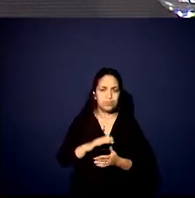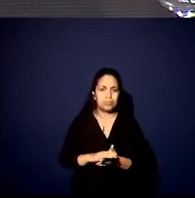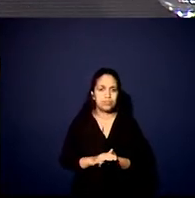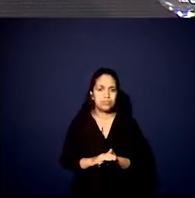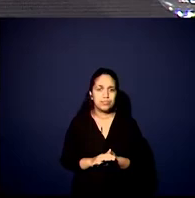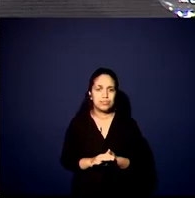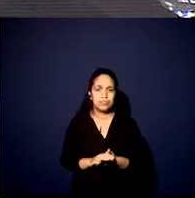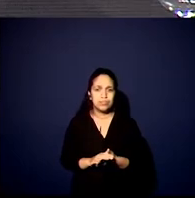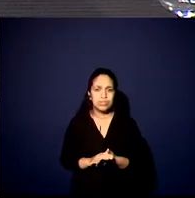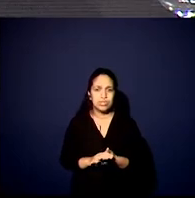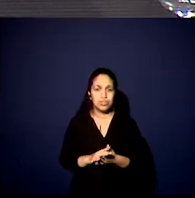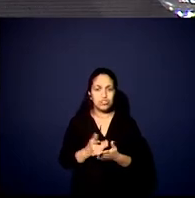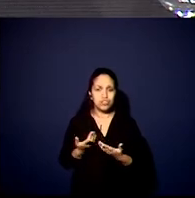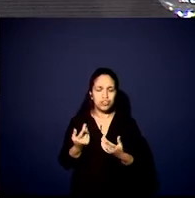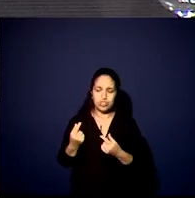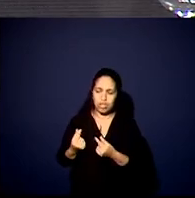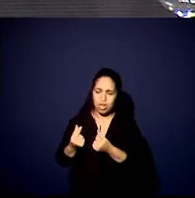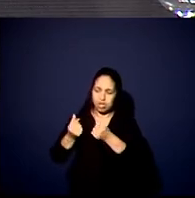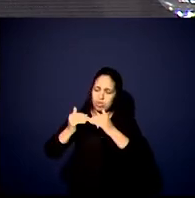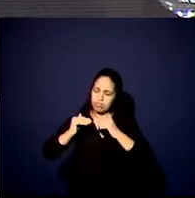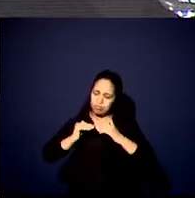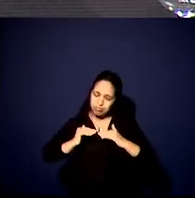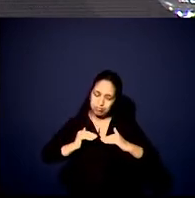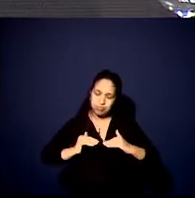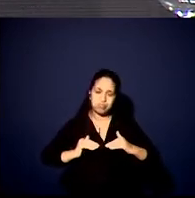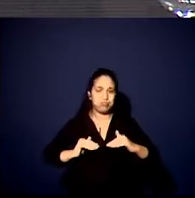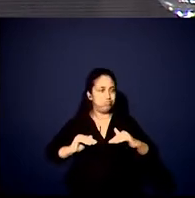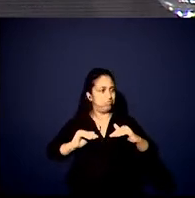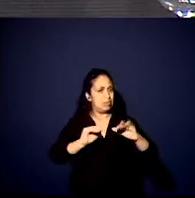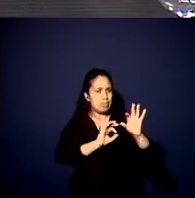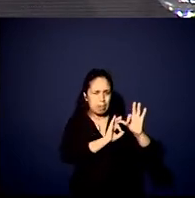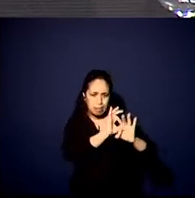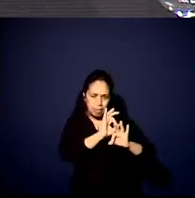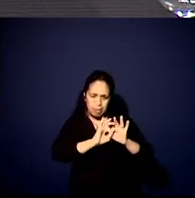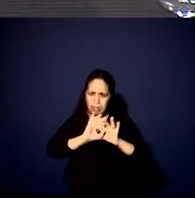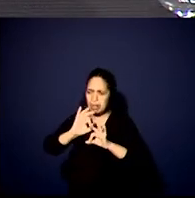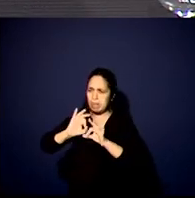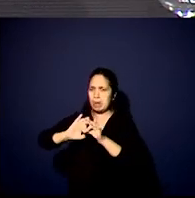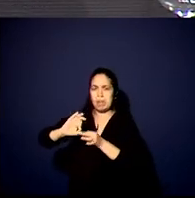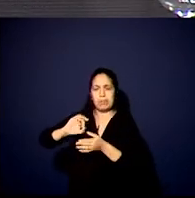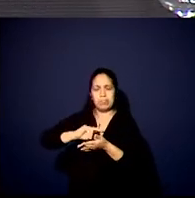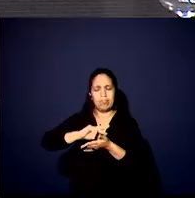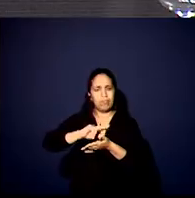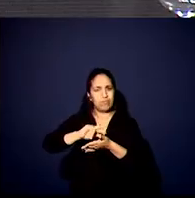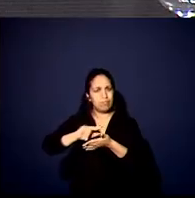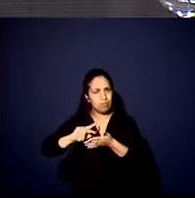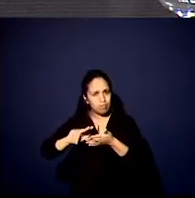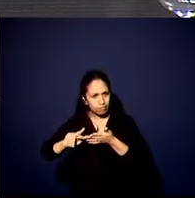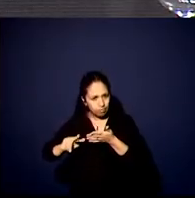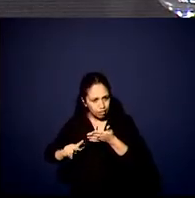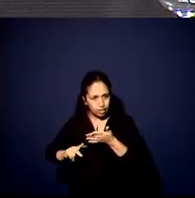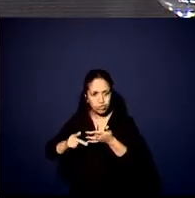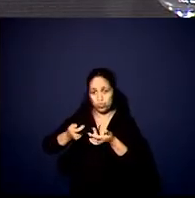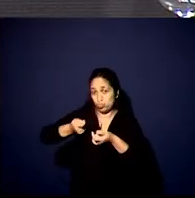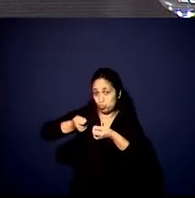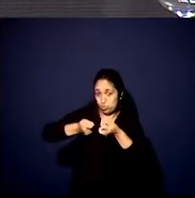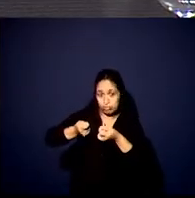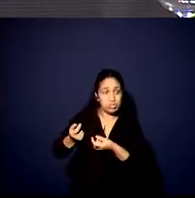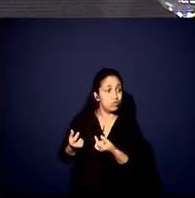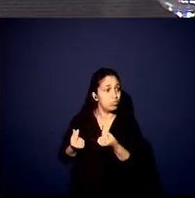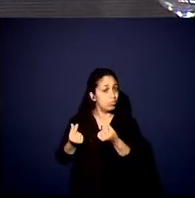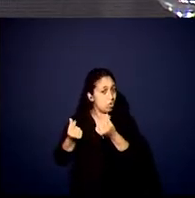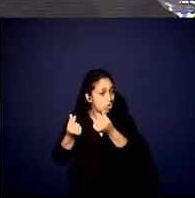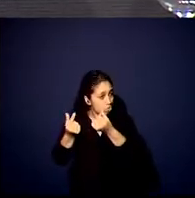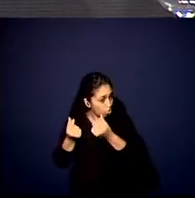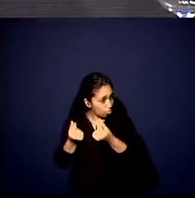estabilidade Econômica houve sucessivos planos os sucessivas intervenções no domínio econômico